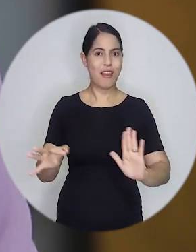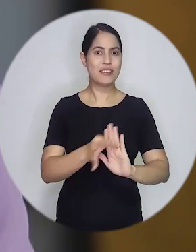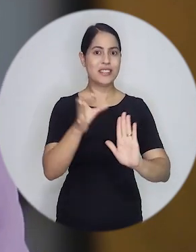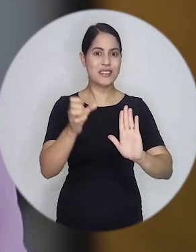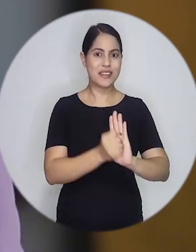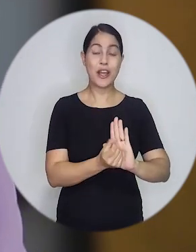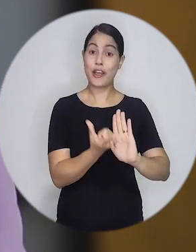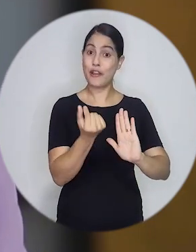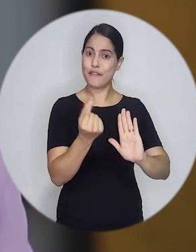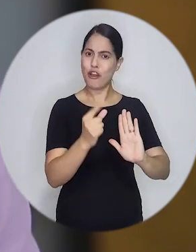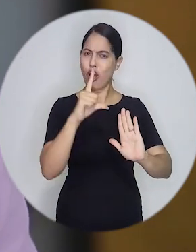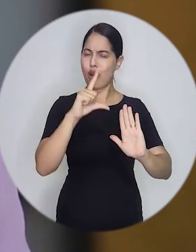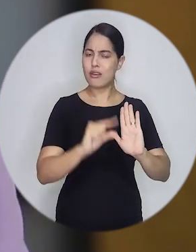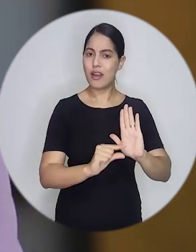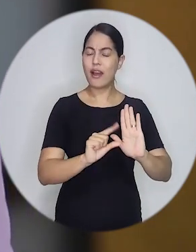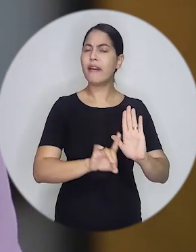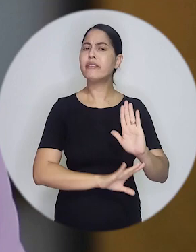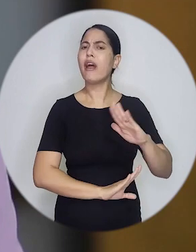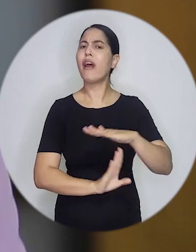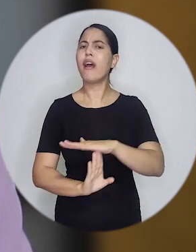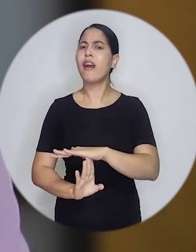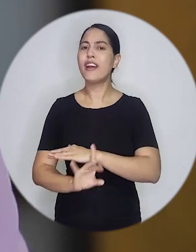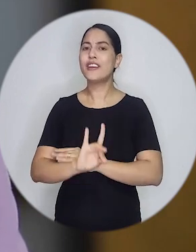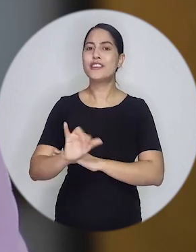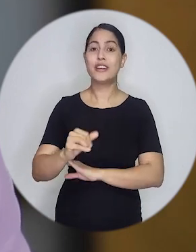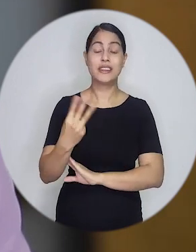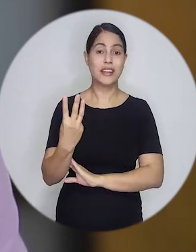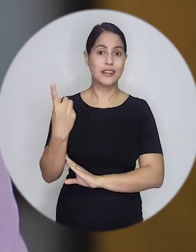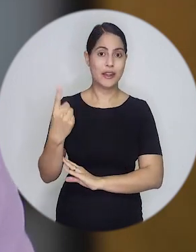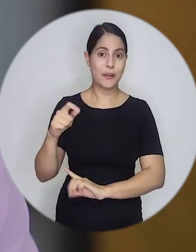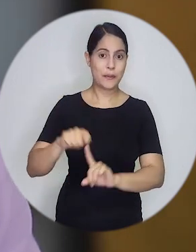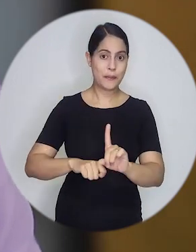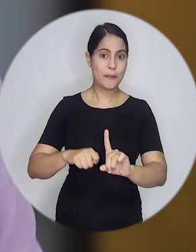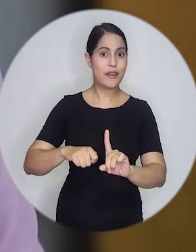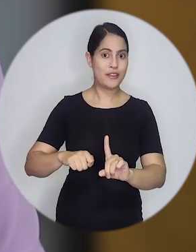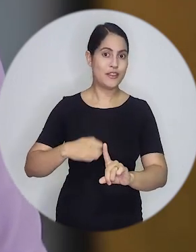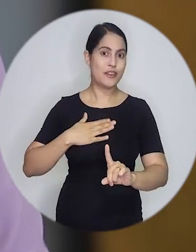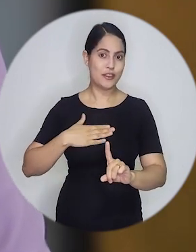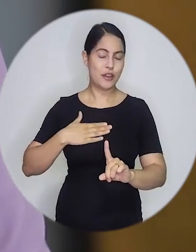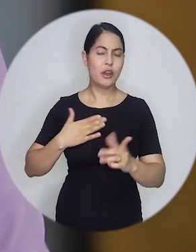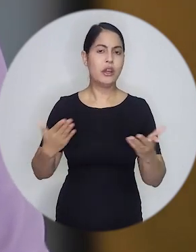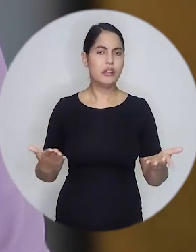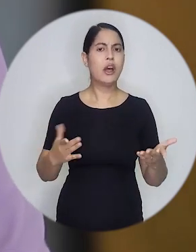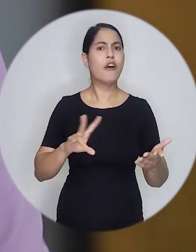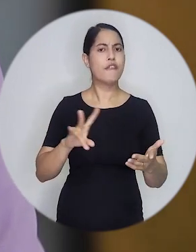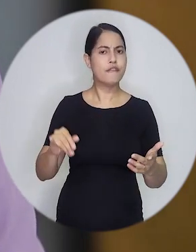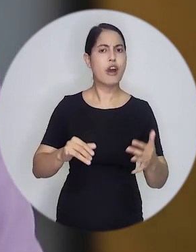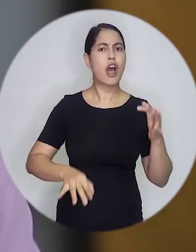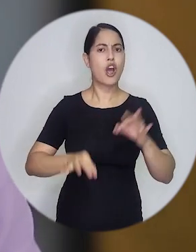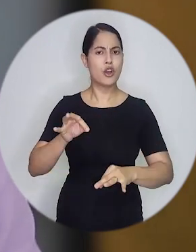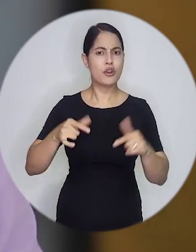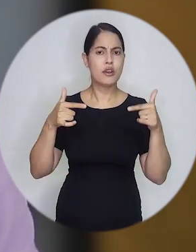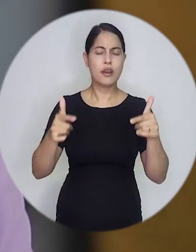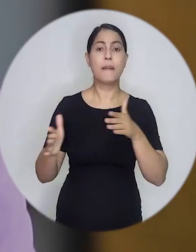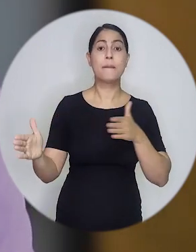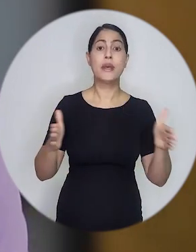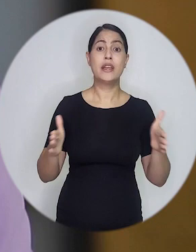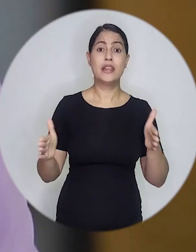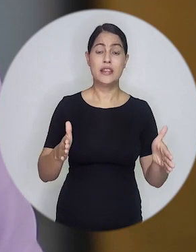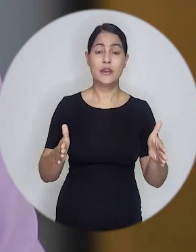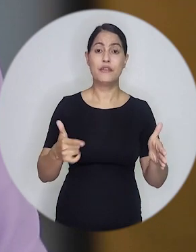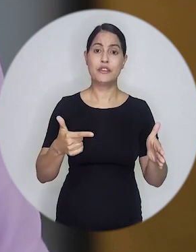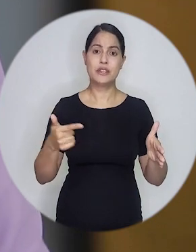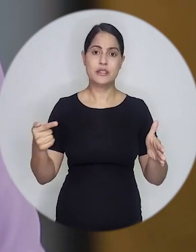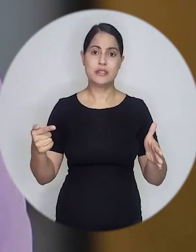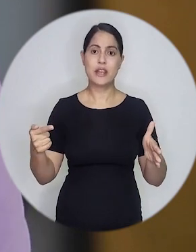Constituição, Democracia e Liberdades, estão abertas e com valores reduzidos até o dia 31 de agosto. O maior evento jurídico do mundo